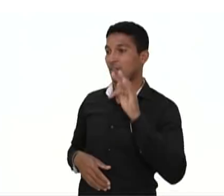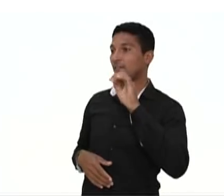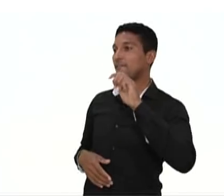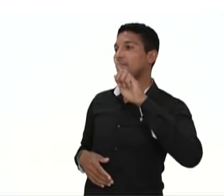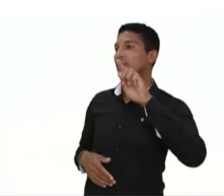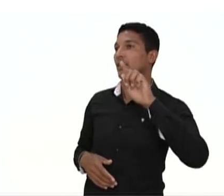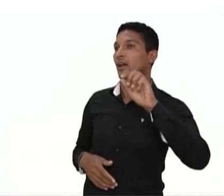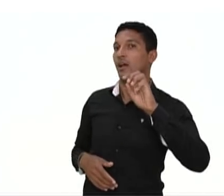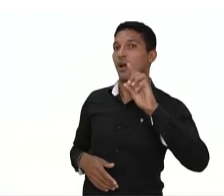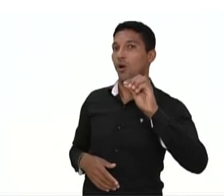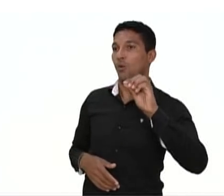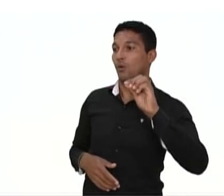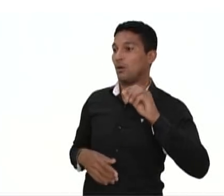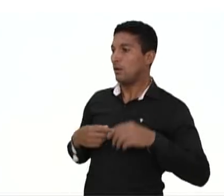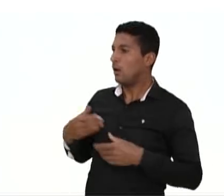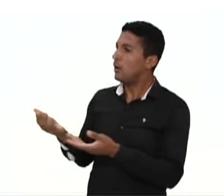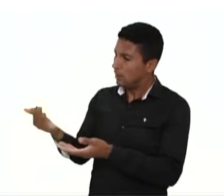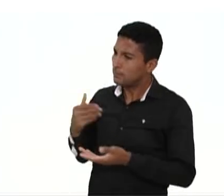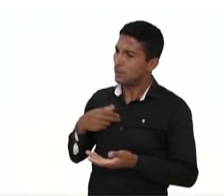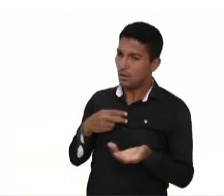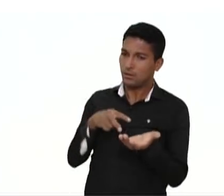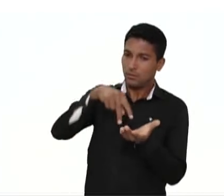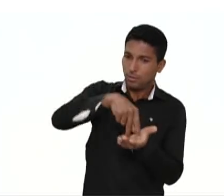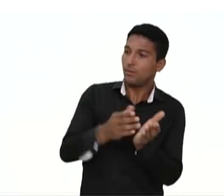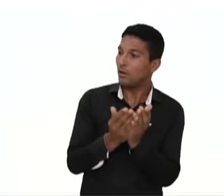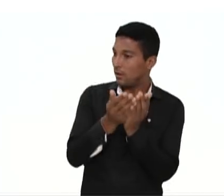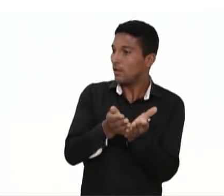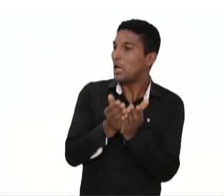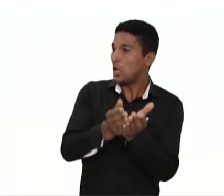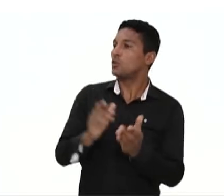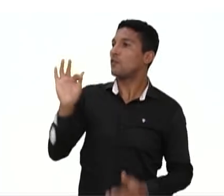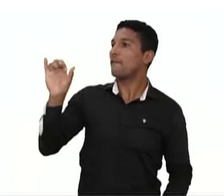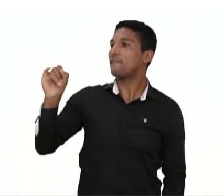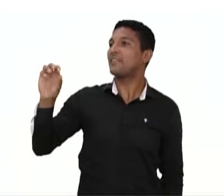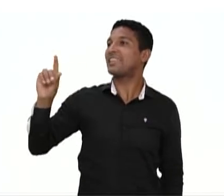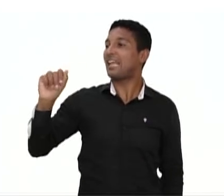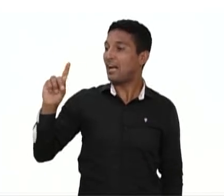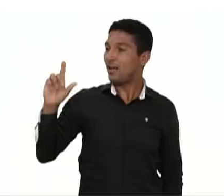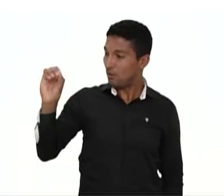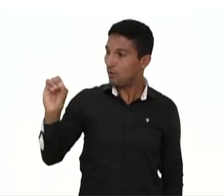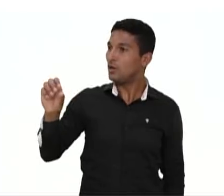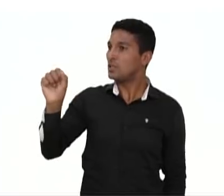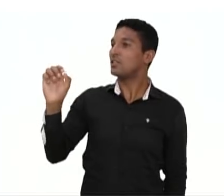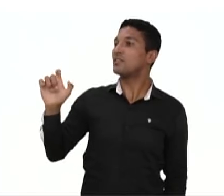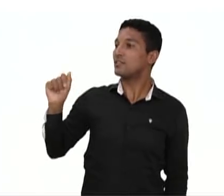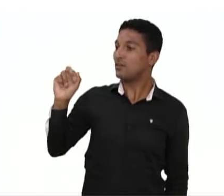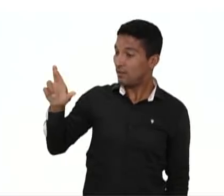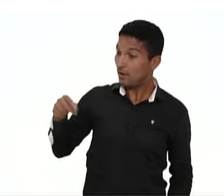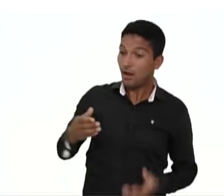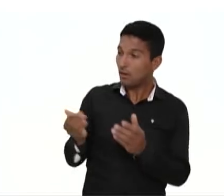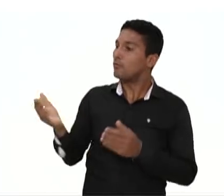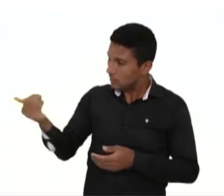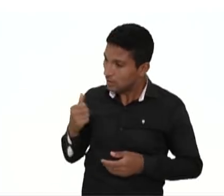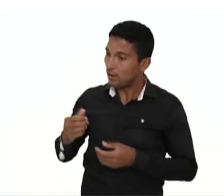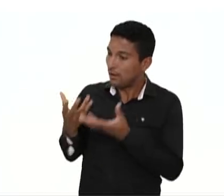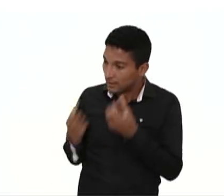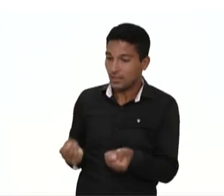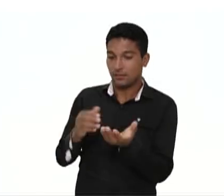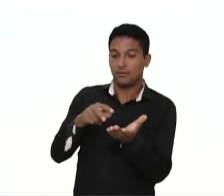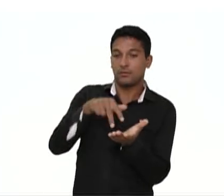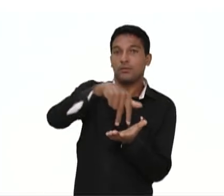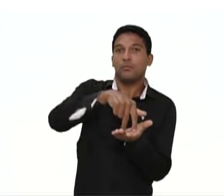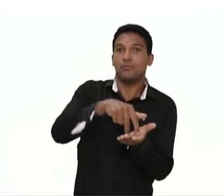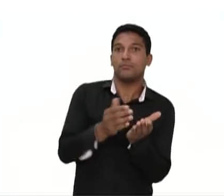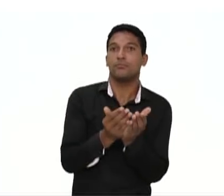Fidalgo, que me deixeis embarcar, sou fidalgo do solar, e é bem que me recolhais.